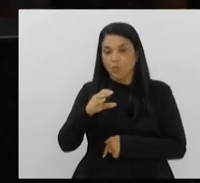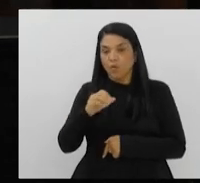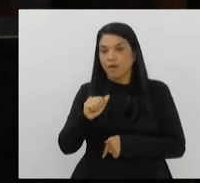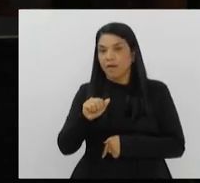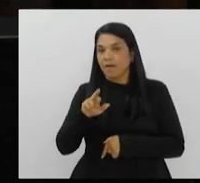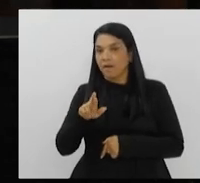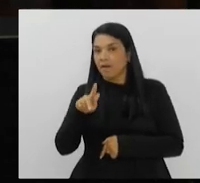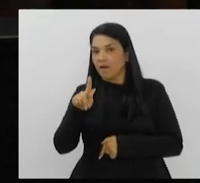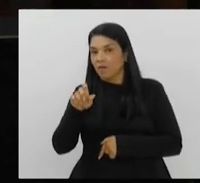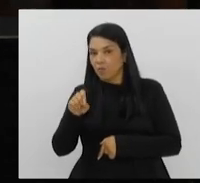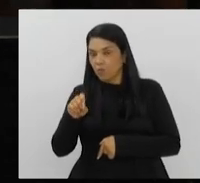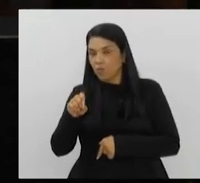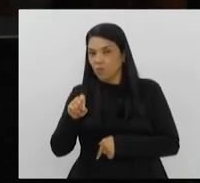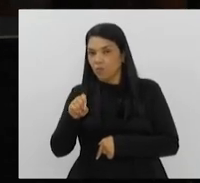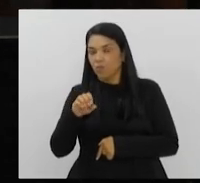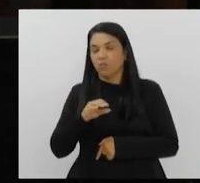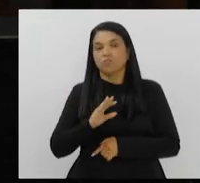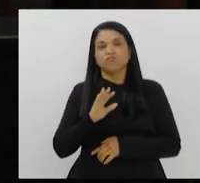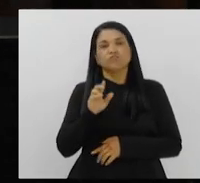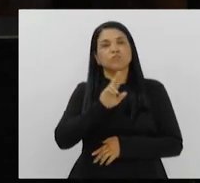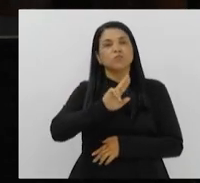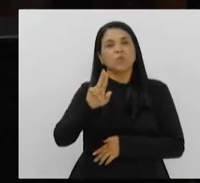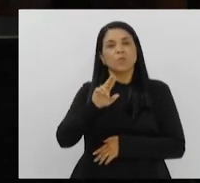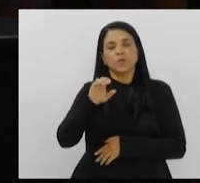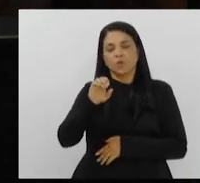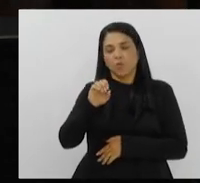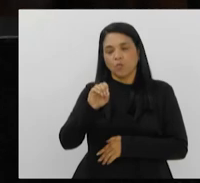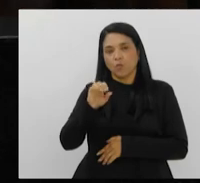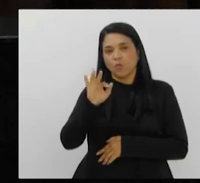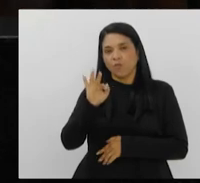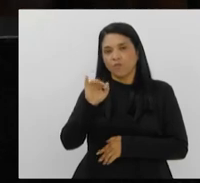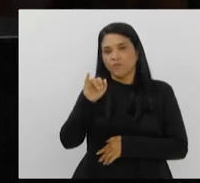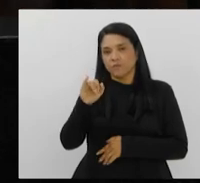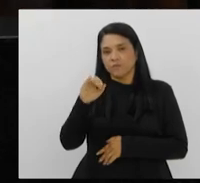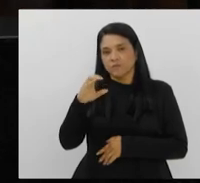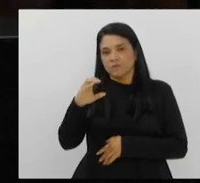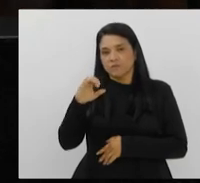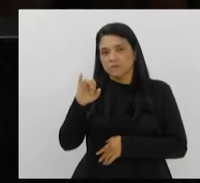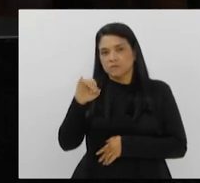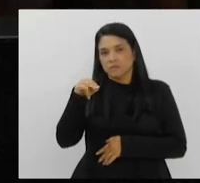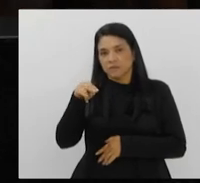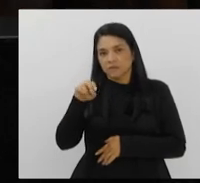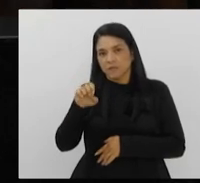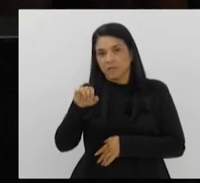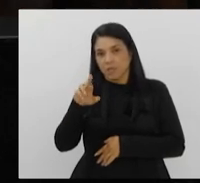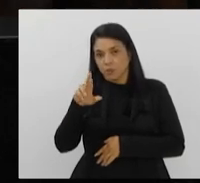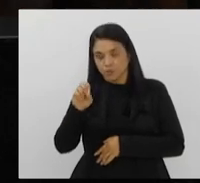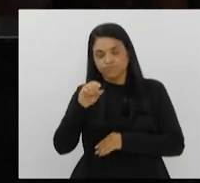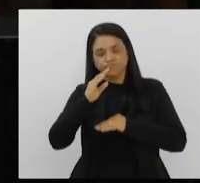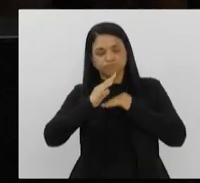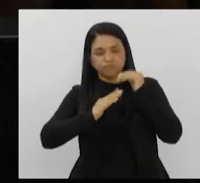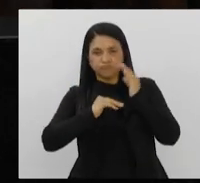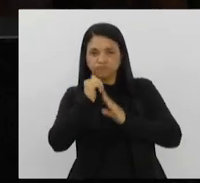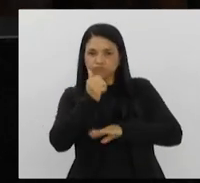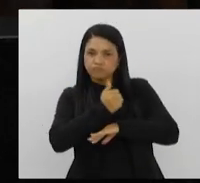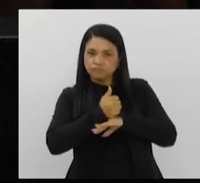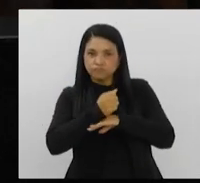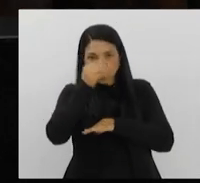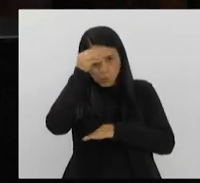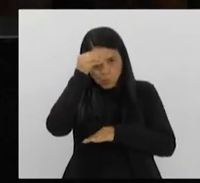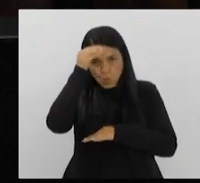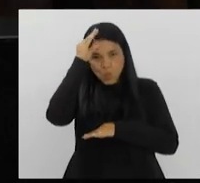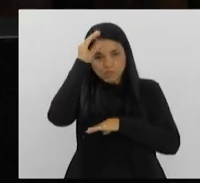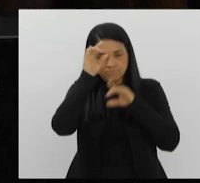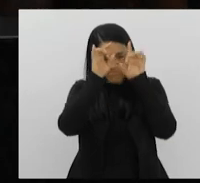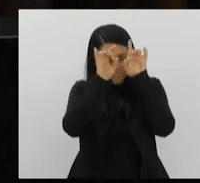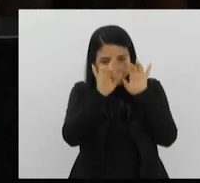chamado oficineiro. O que seria o oficineiro? É o profissional que tem um conhecimento específico